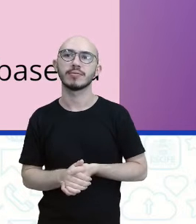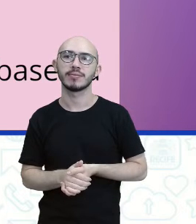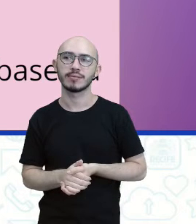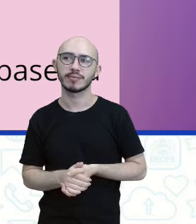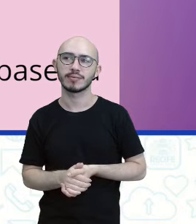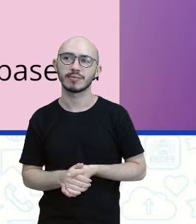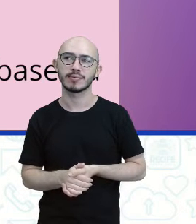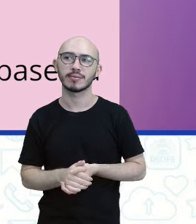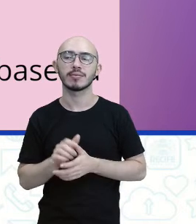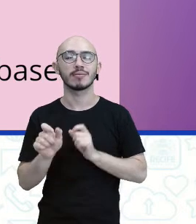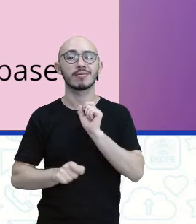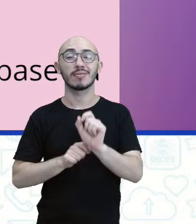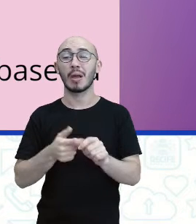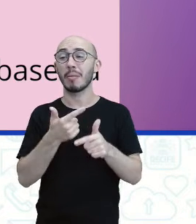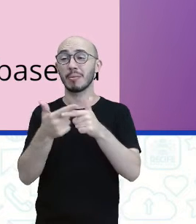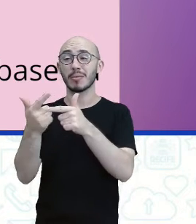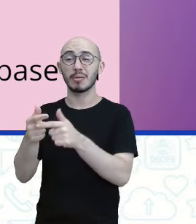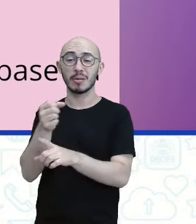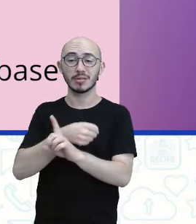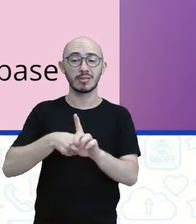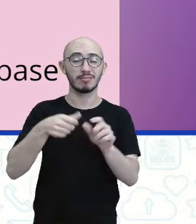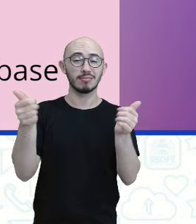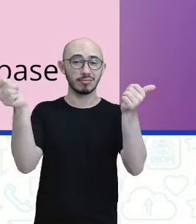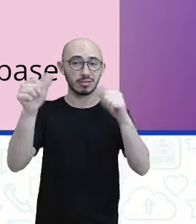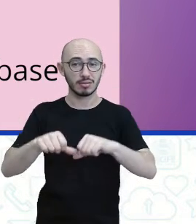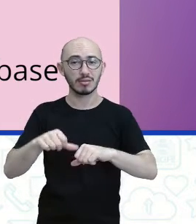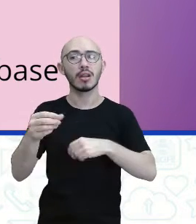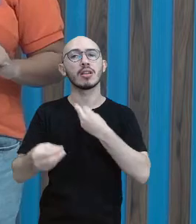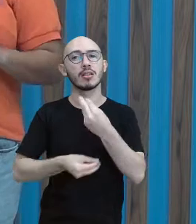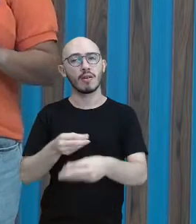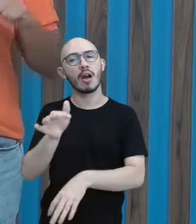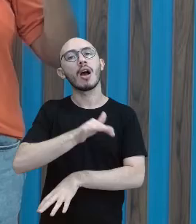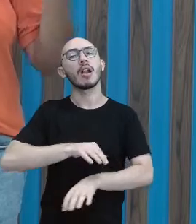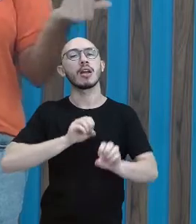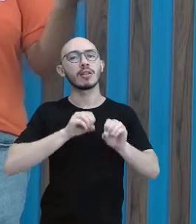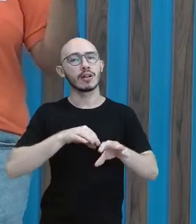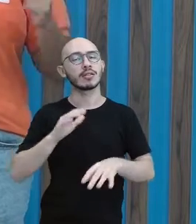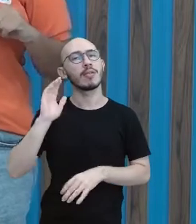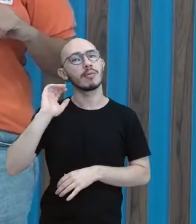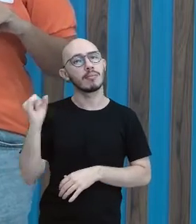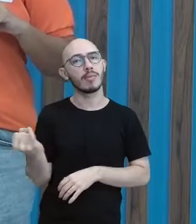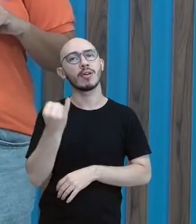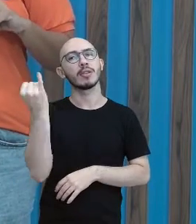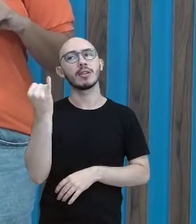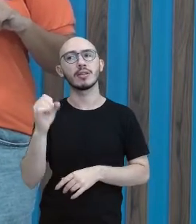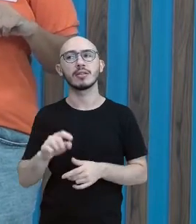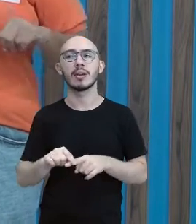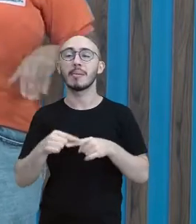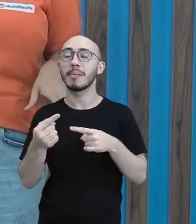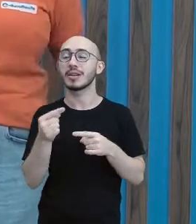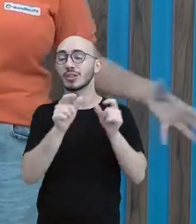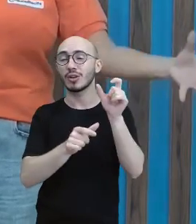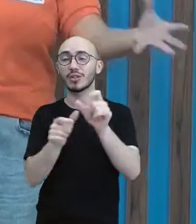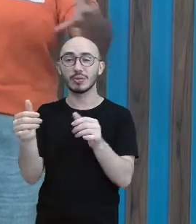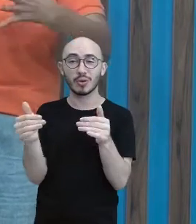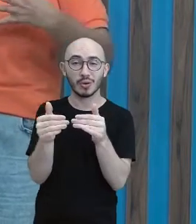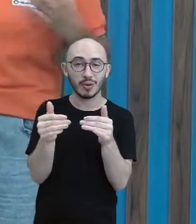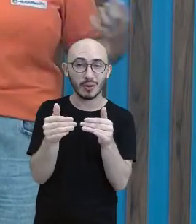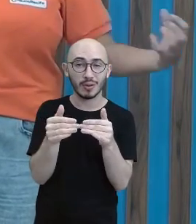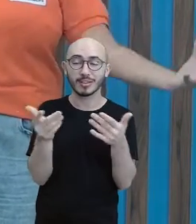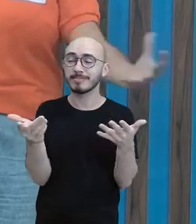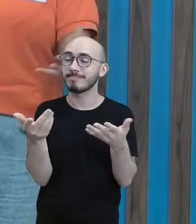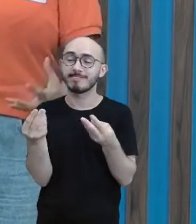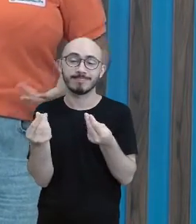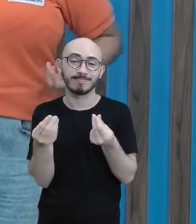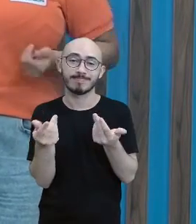saída das crises deve passar pela educação, é importante. Mas não é interessante para todo mundo, né? Que todos